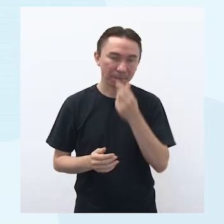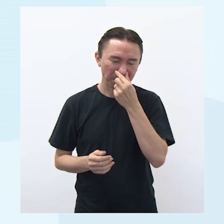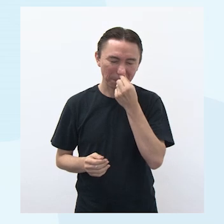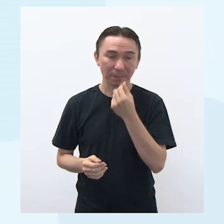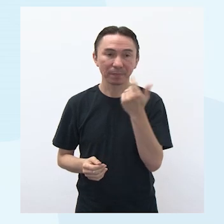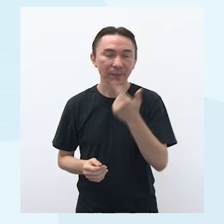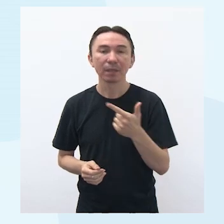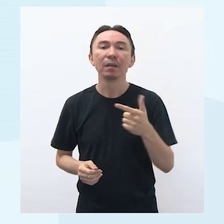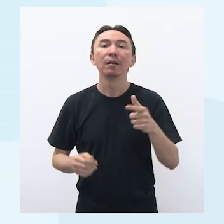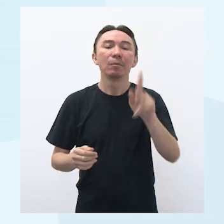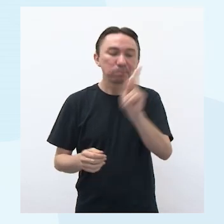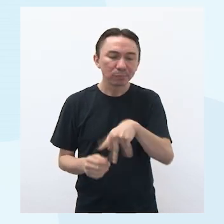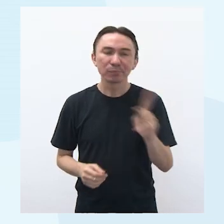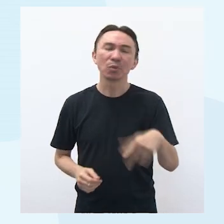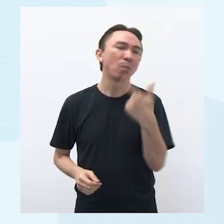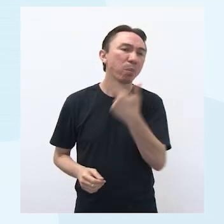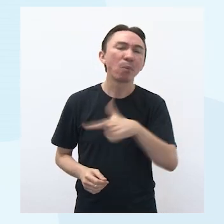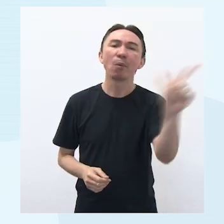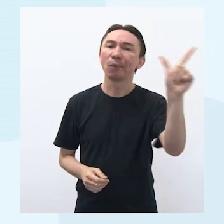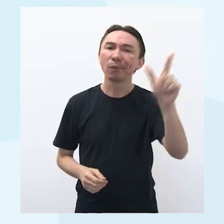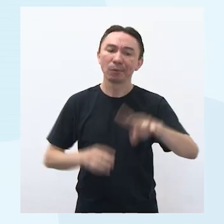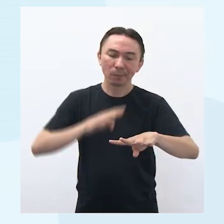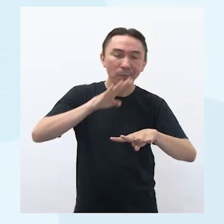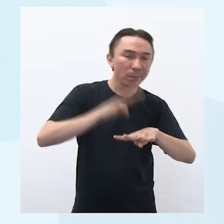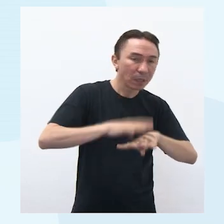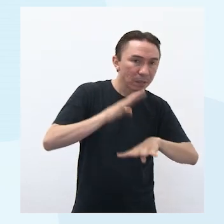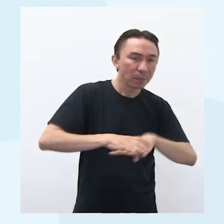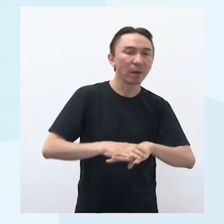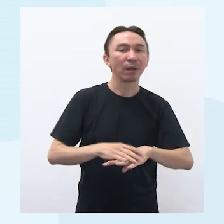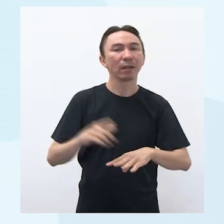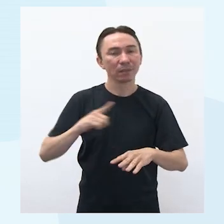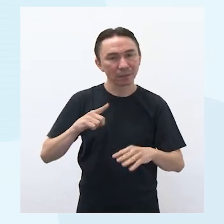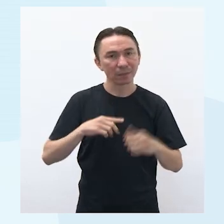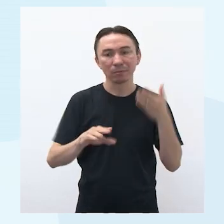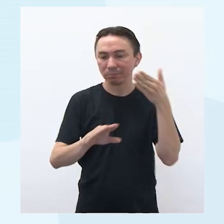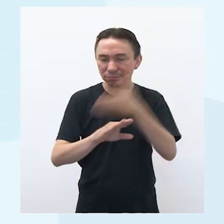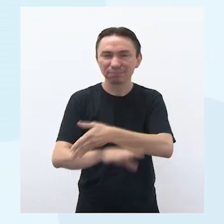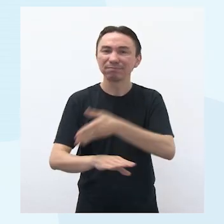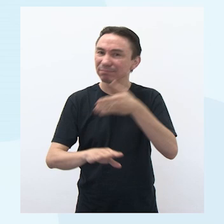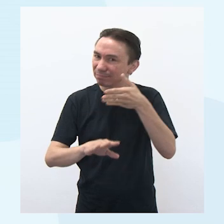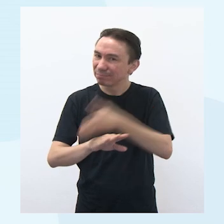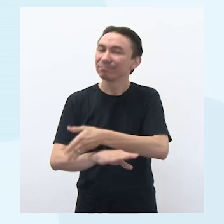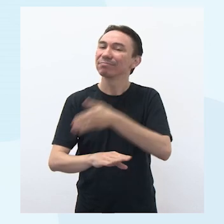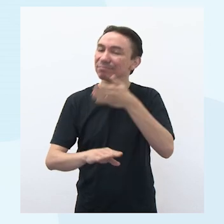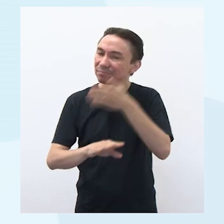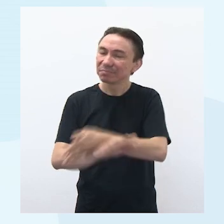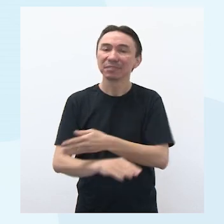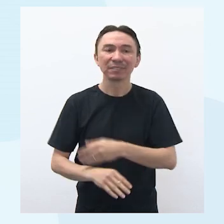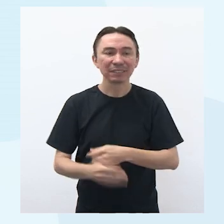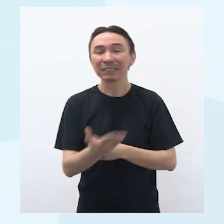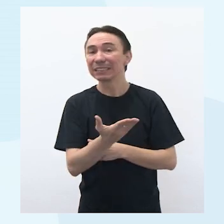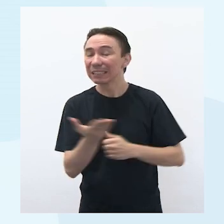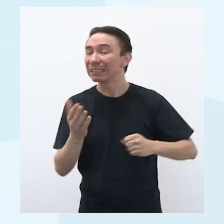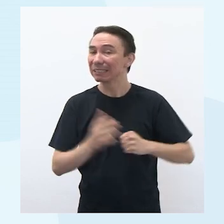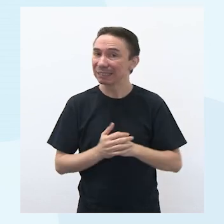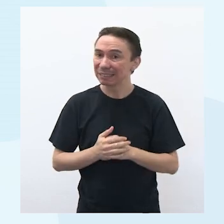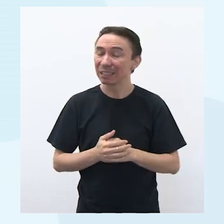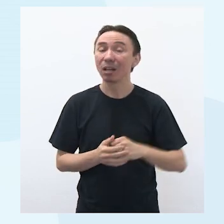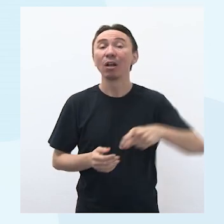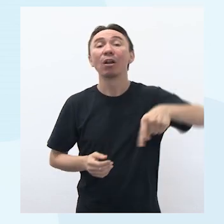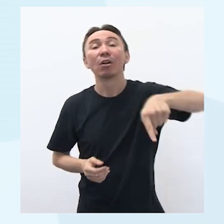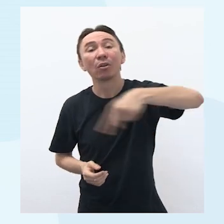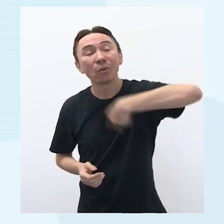aqui conosco, professores de matemática que têm participado do encontro do Aprender Sempre, né? E aí, como que nós